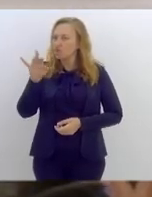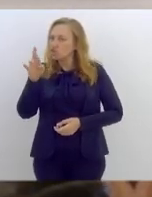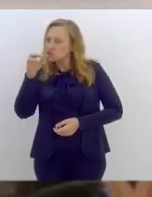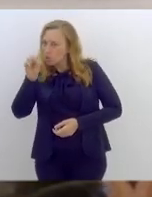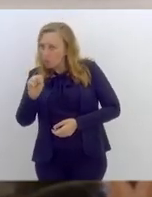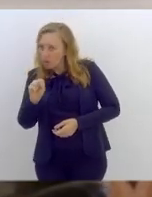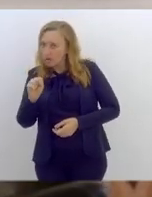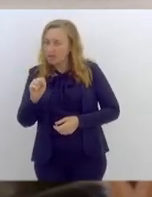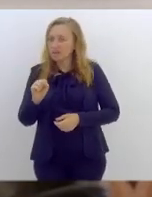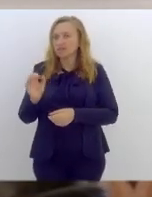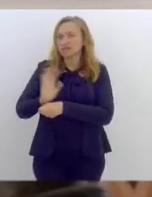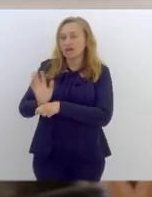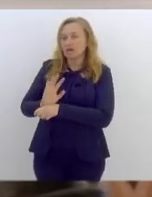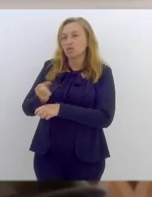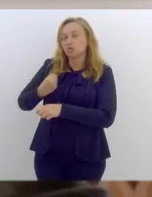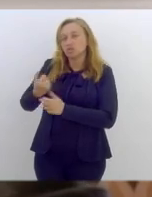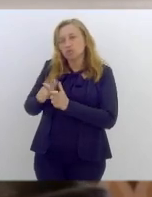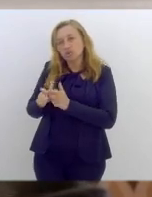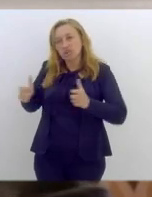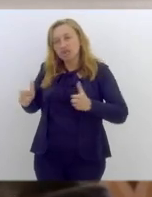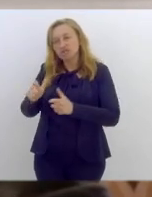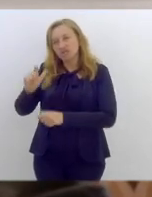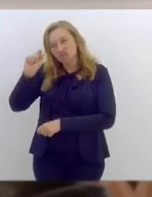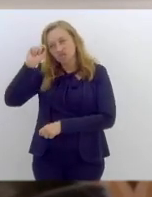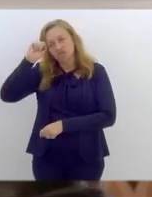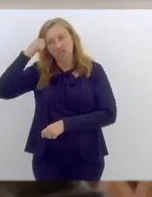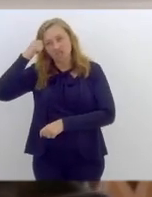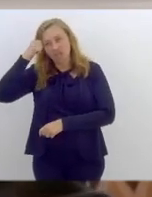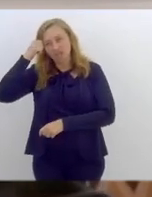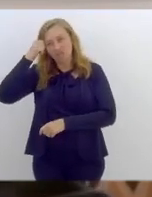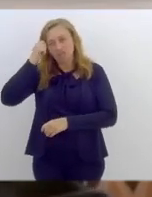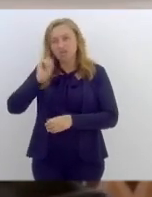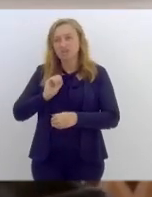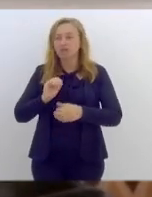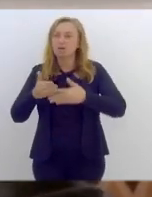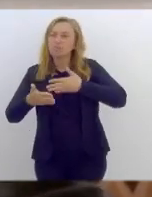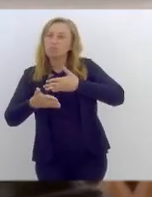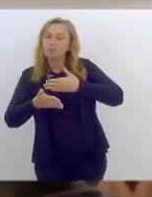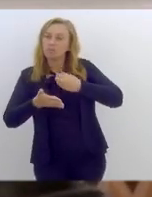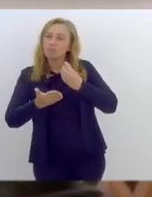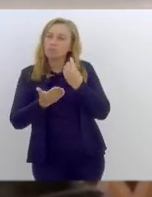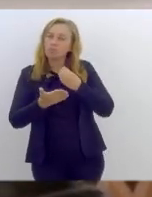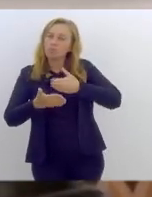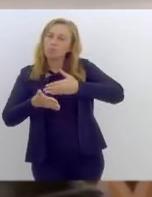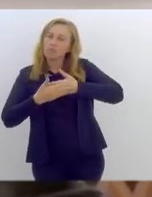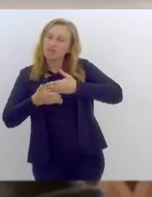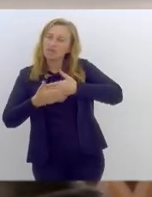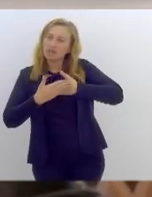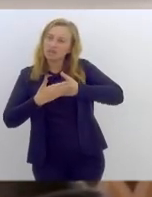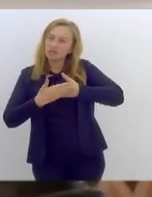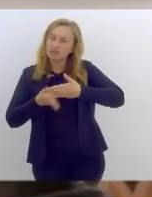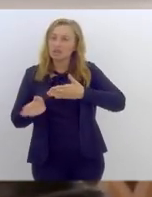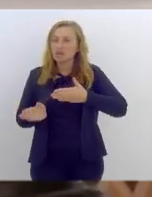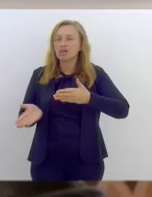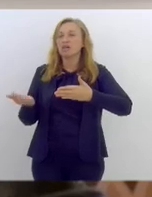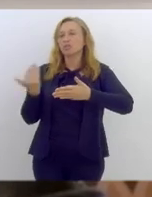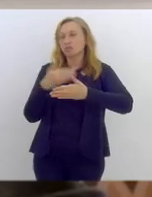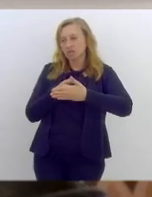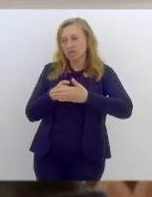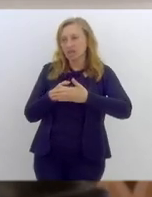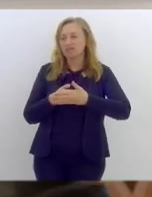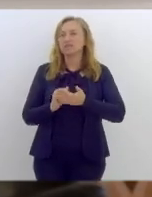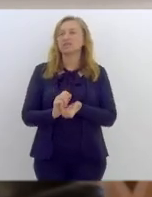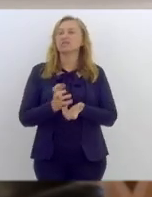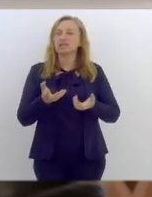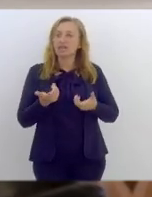maior quantidade de negros à frente e atrás das câmeras. Isso não é algo para ser comemorado, na verdade é um fato e é algo que a gente quer que se repita